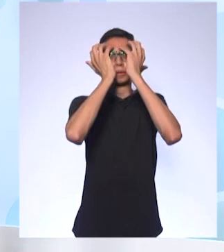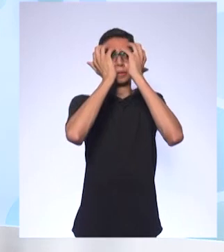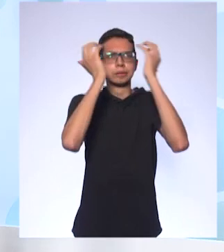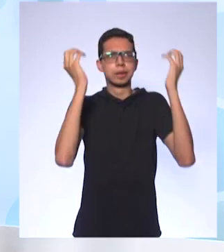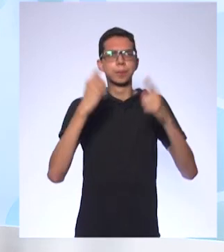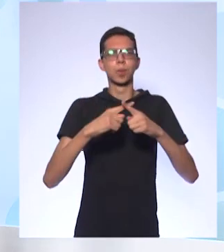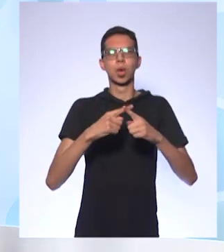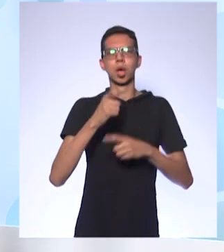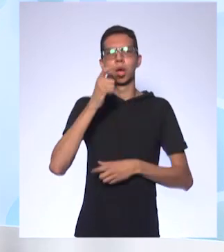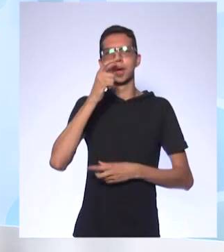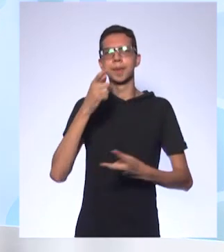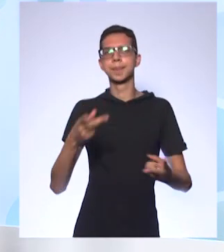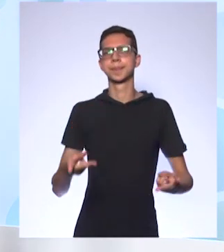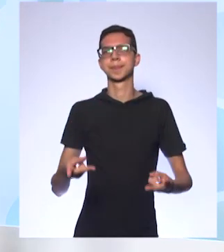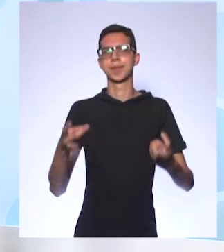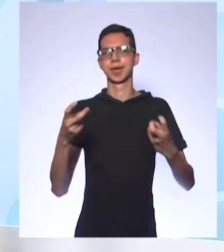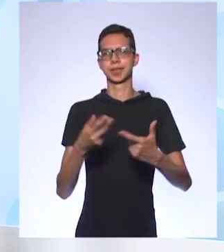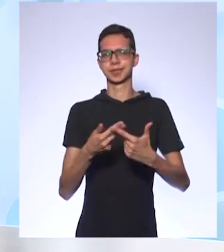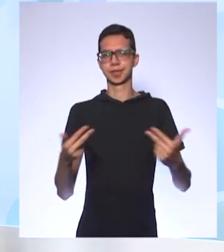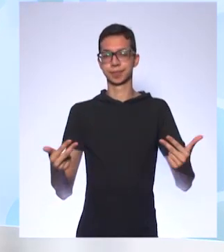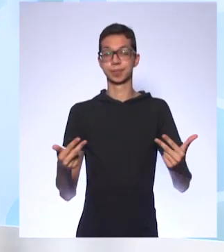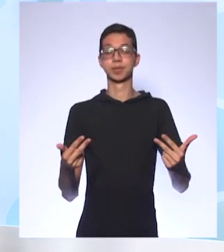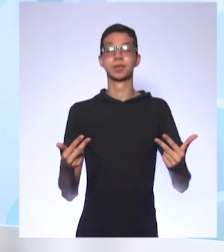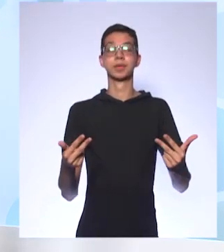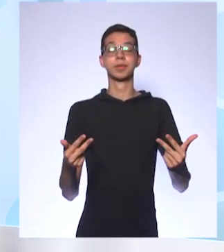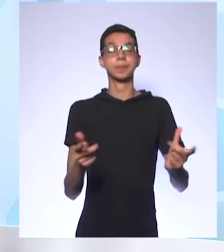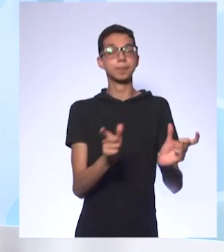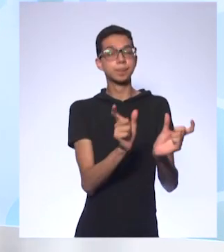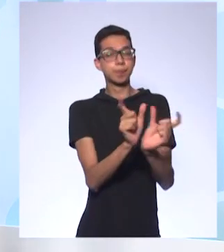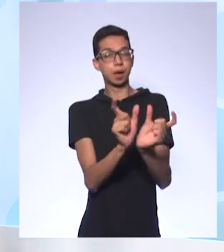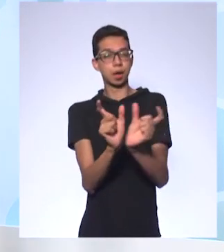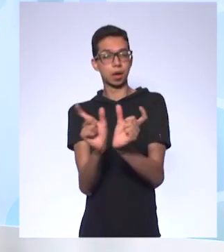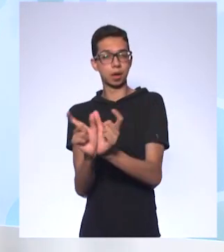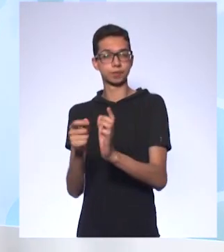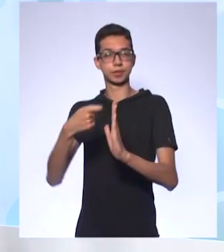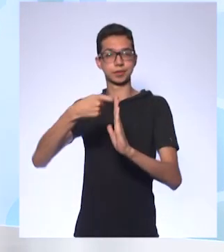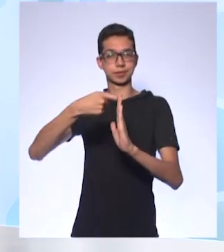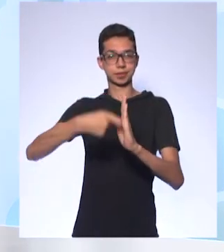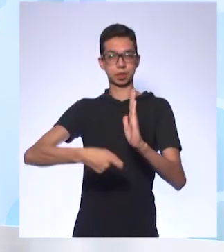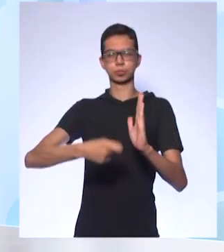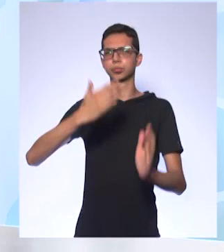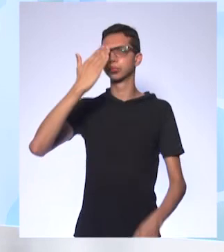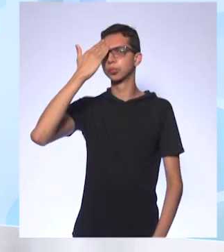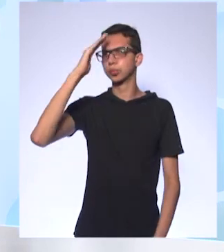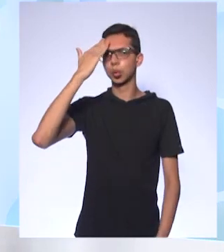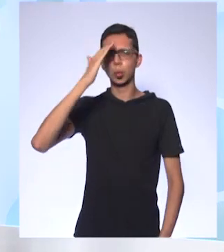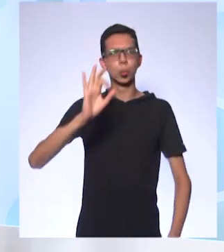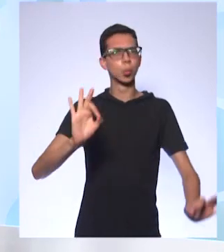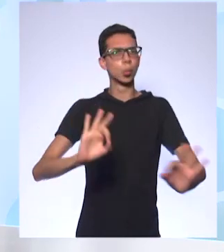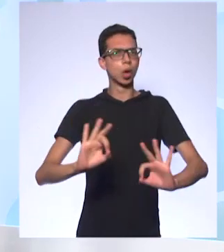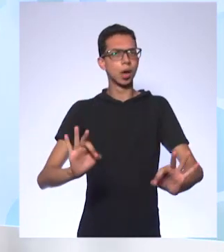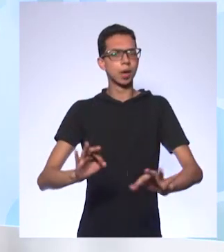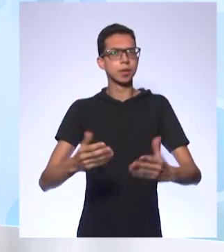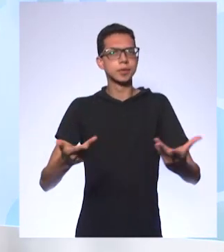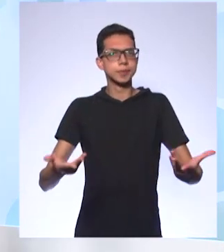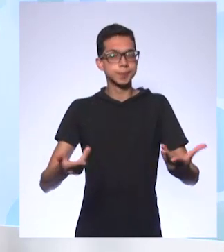uma questão e que tem muitas palavras ali no texto que não entende, que esse texto é um